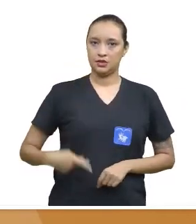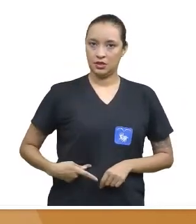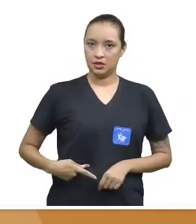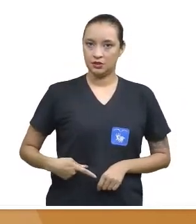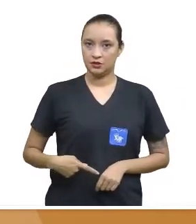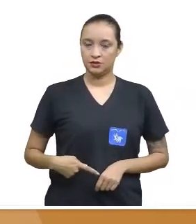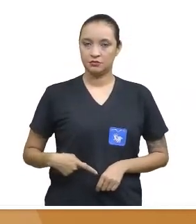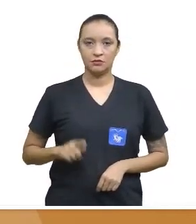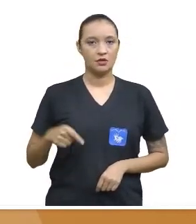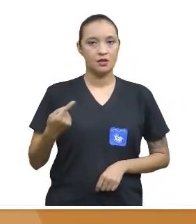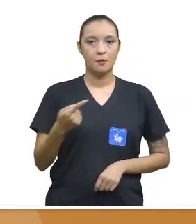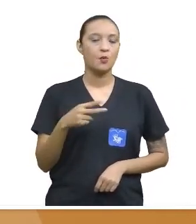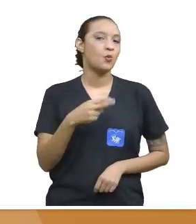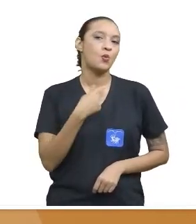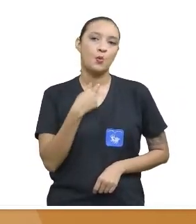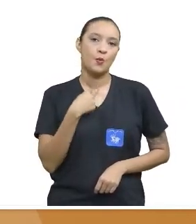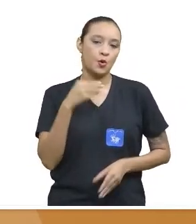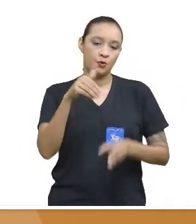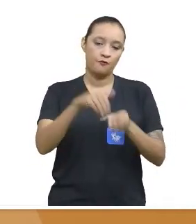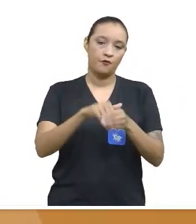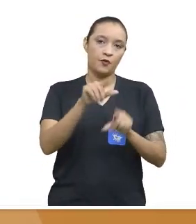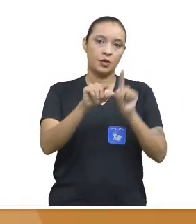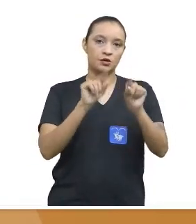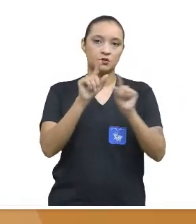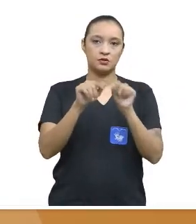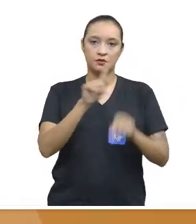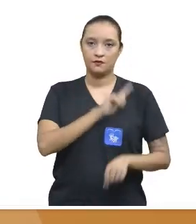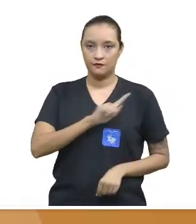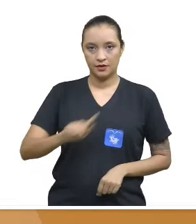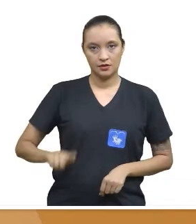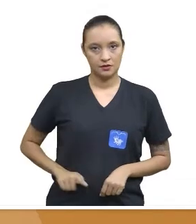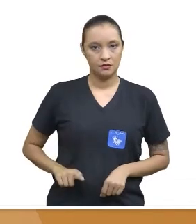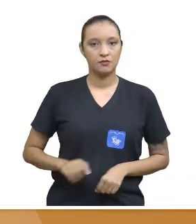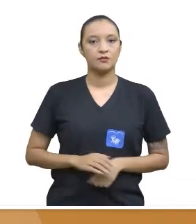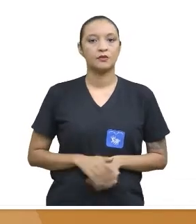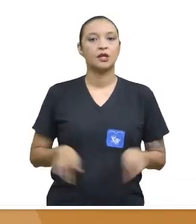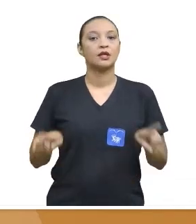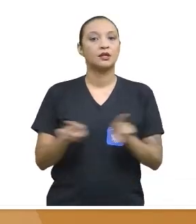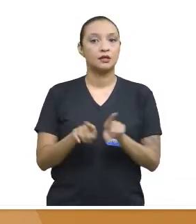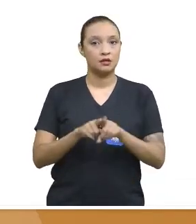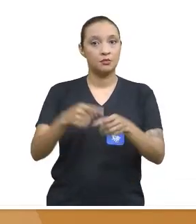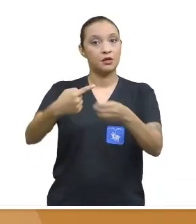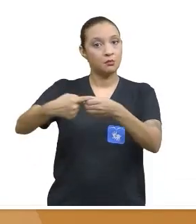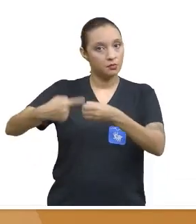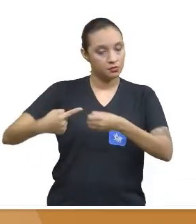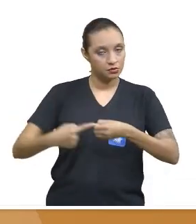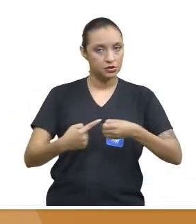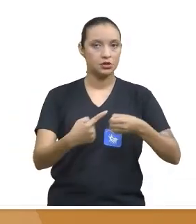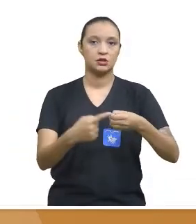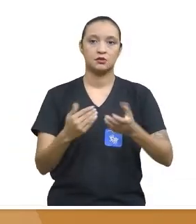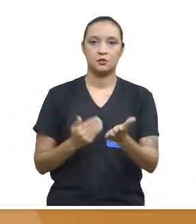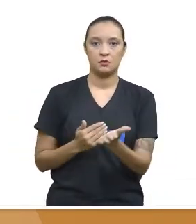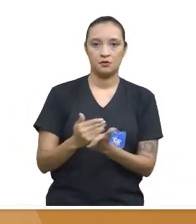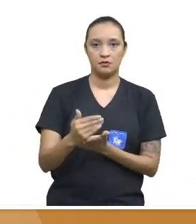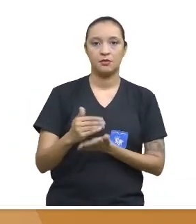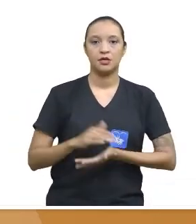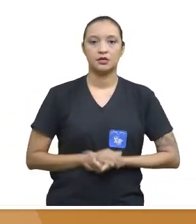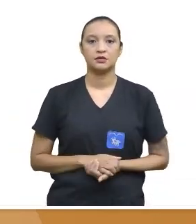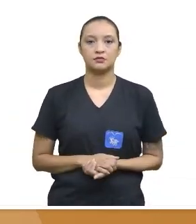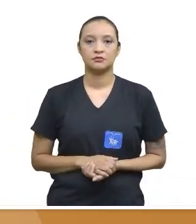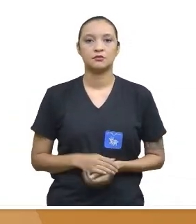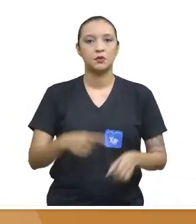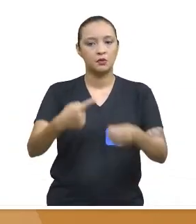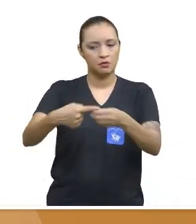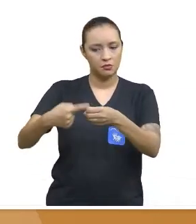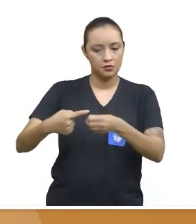o governador? E isso vai se instaurar em alguns municípios também mais para frente. Lá no final, já os municípios também